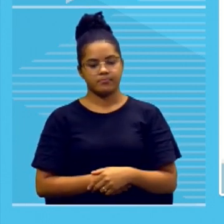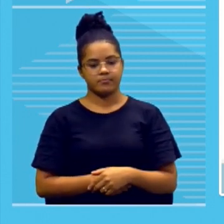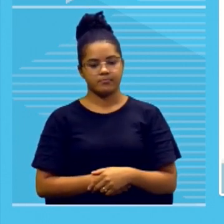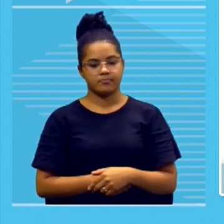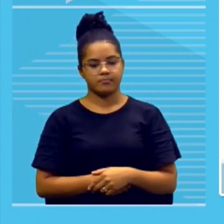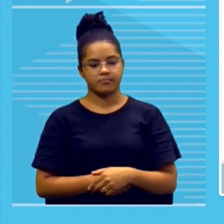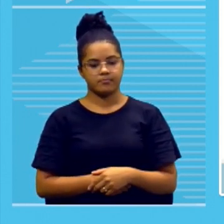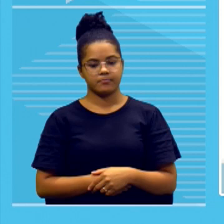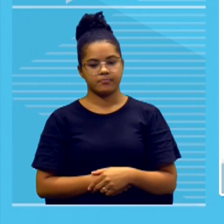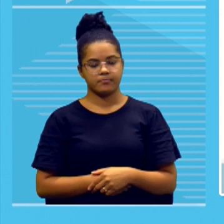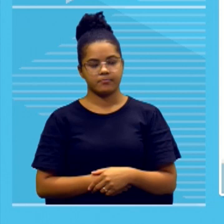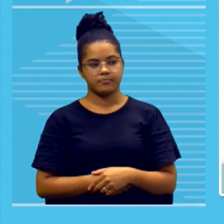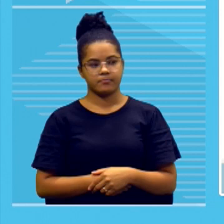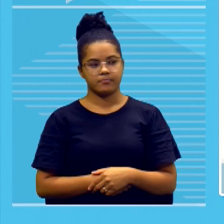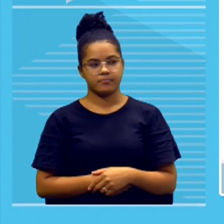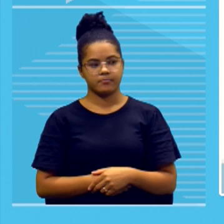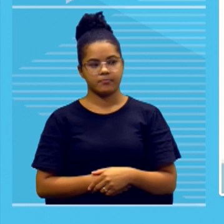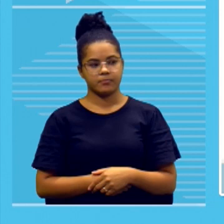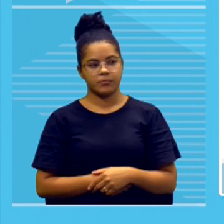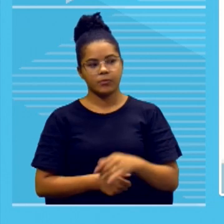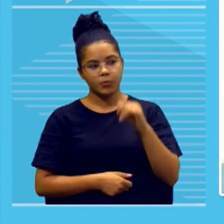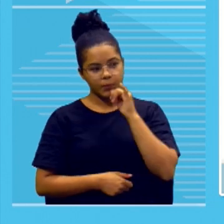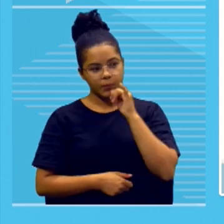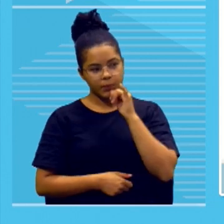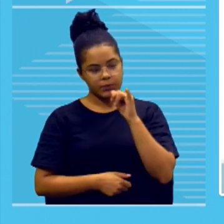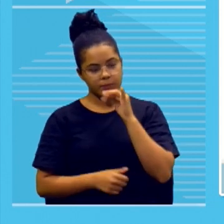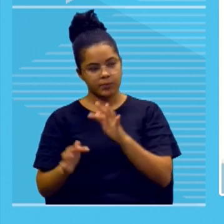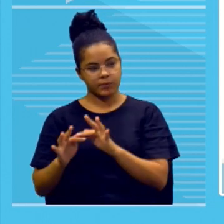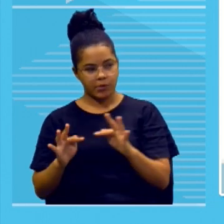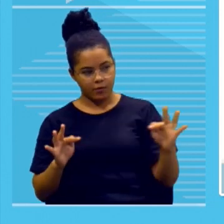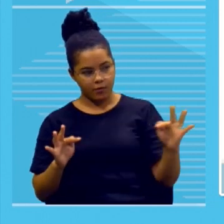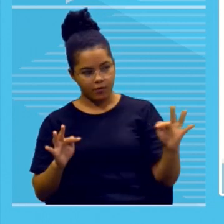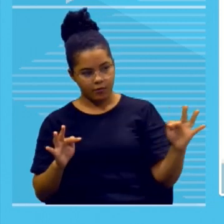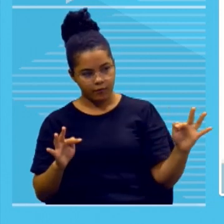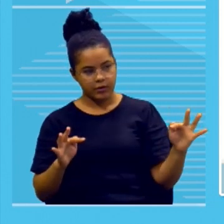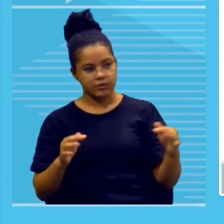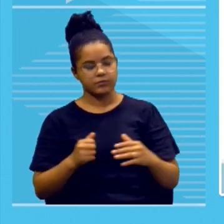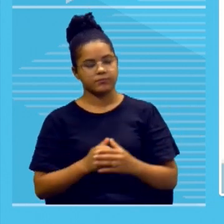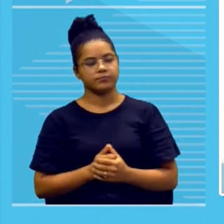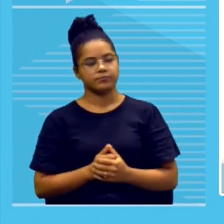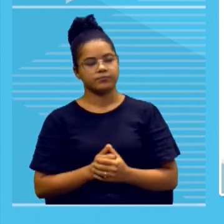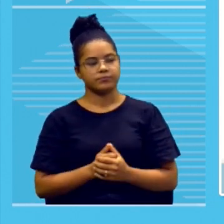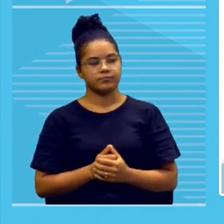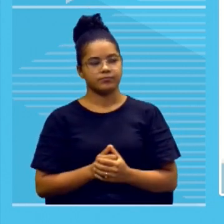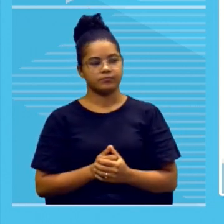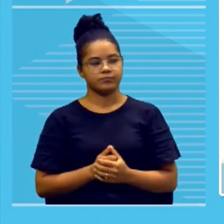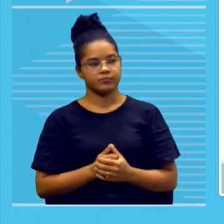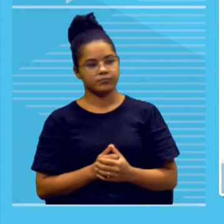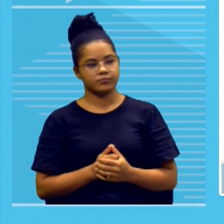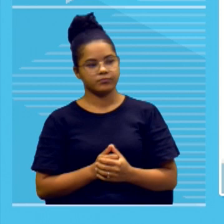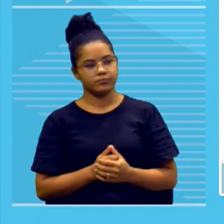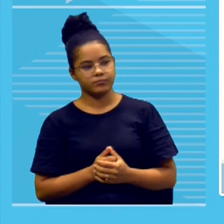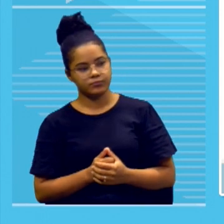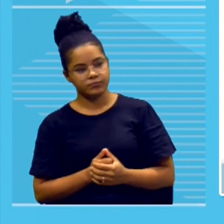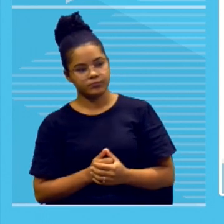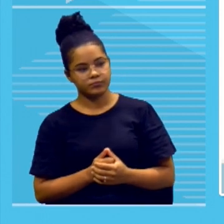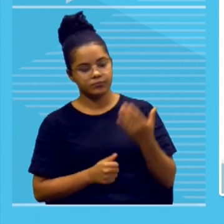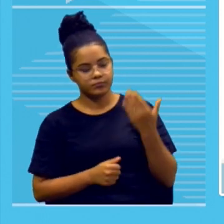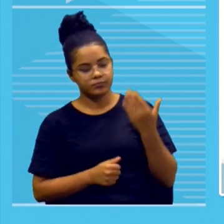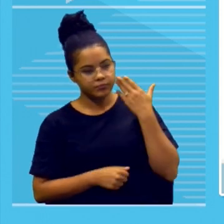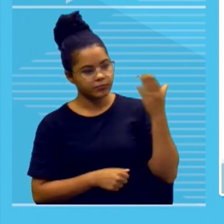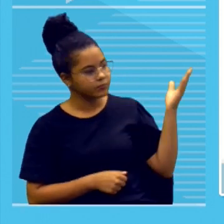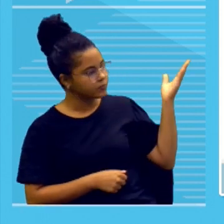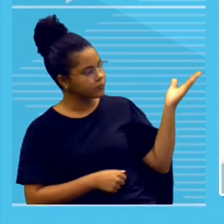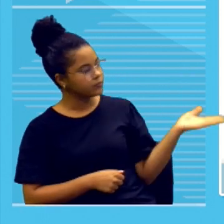Então, no dia seguinte, ele saiu bem cedo para trabalhar. Na ordem direta, essa oração seria assim.